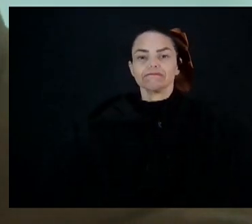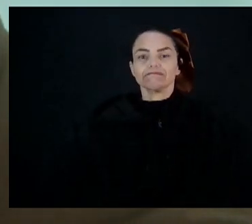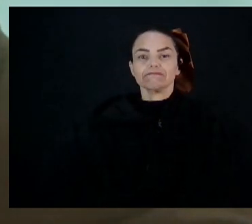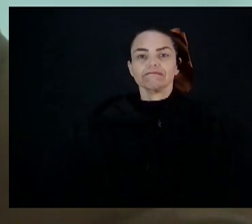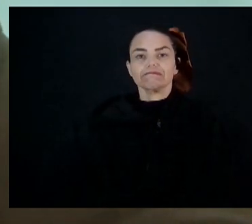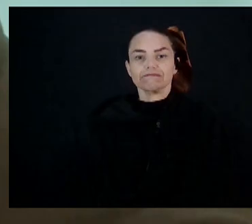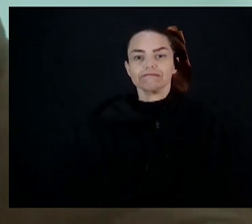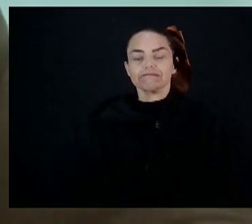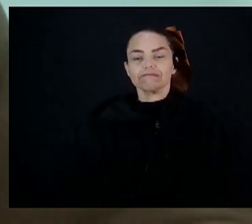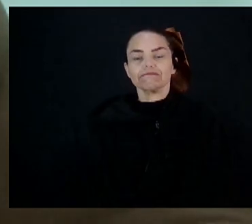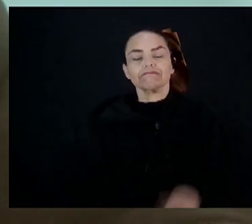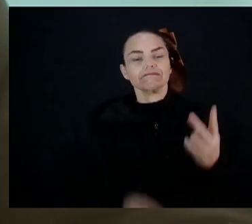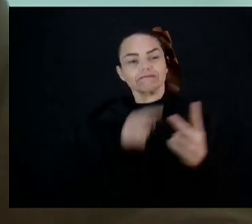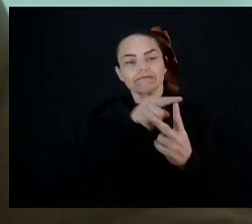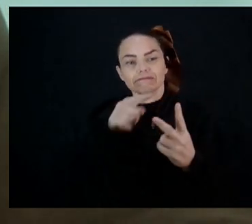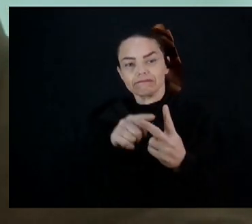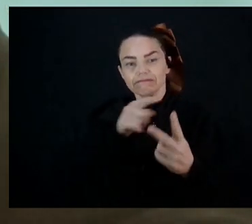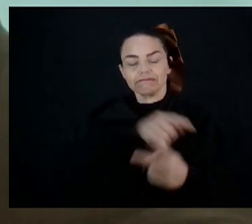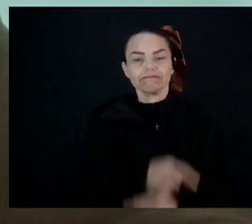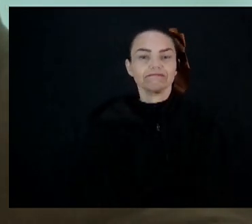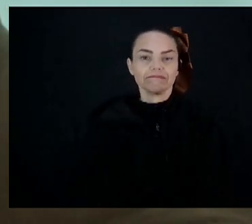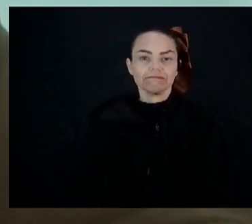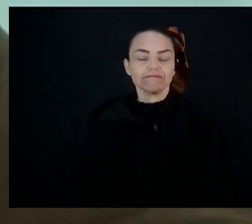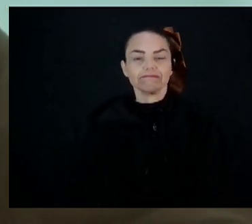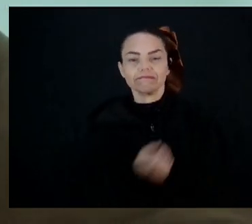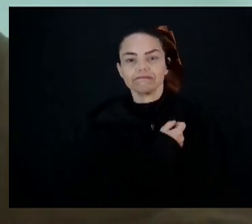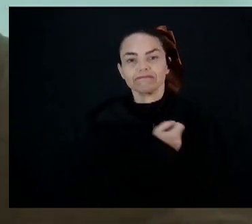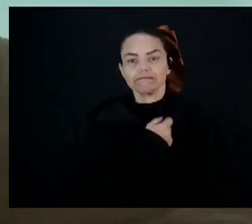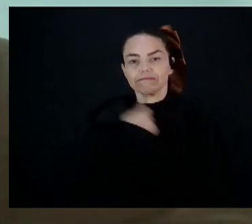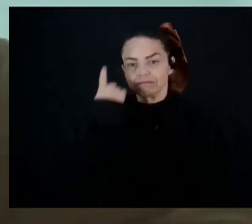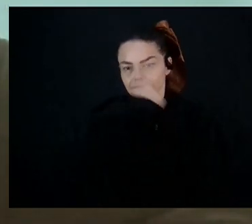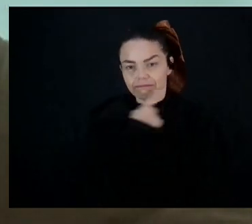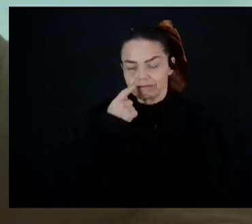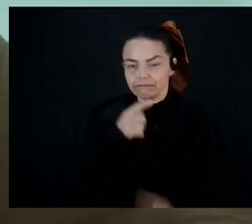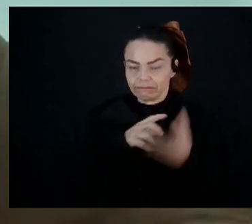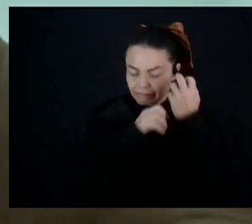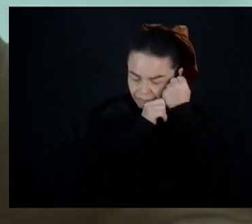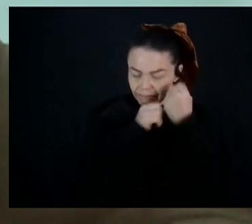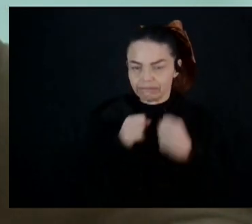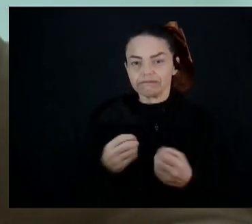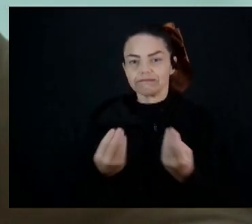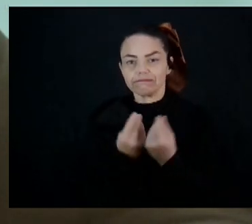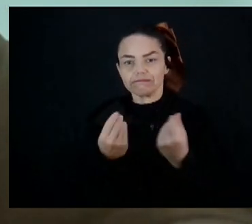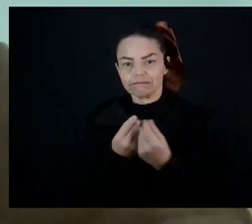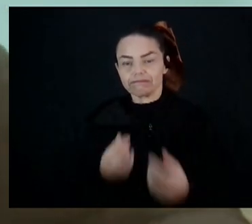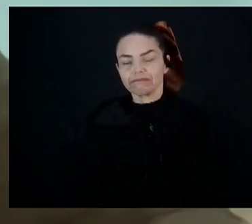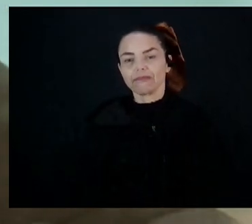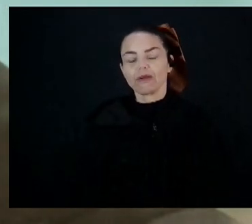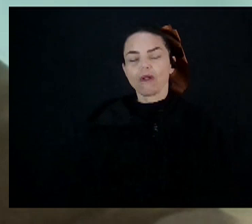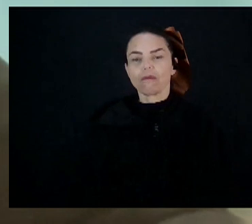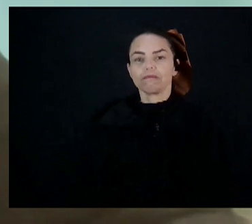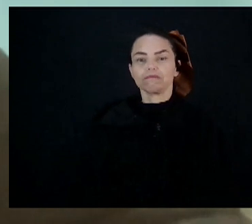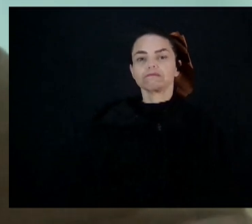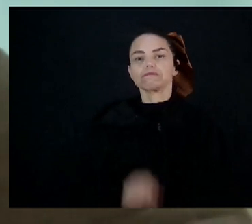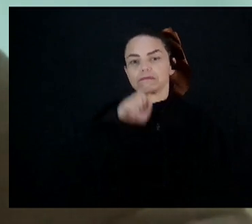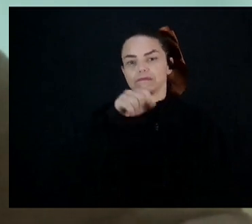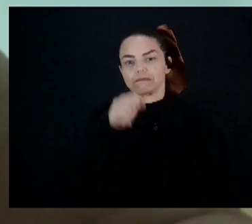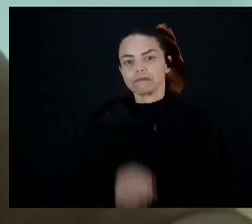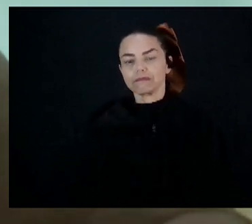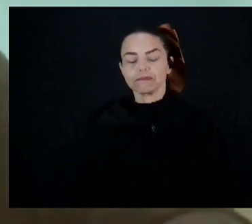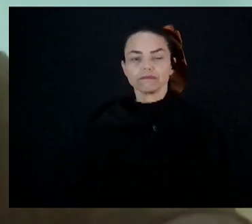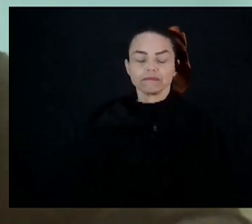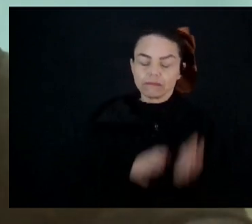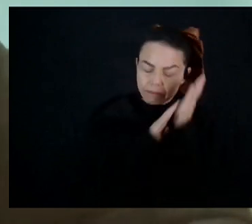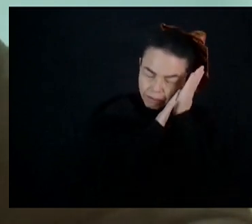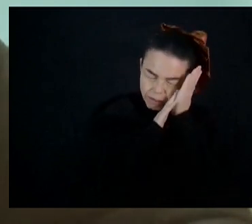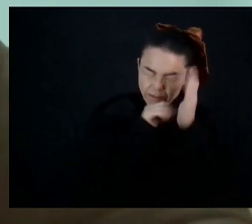nesses dois aspectos, né? Tanto na questão do número de horas de sono, como na qualidade do sono. O número de horas é isso: que hora que eu deito, que hora que eu